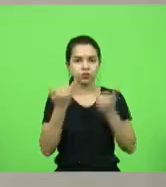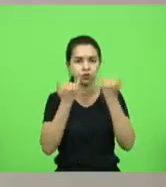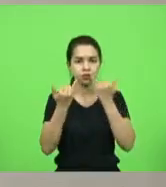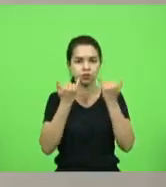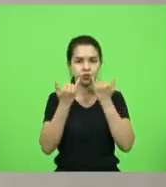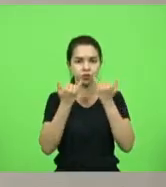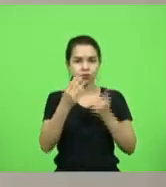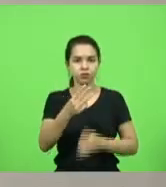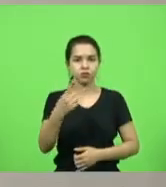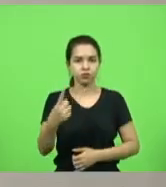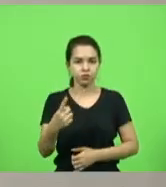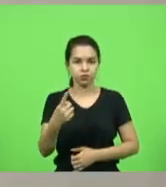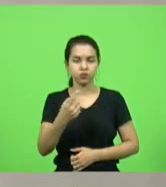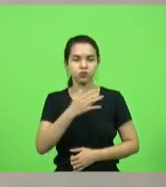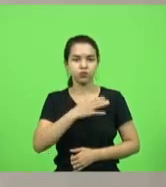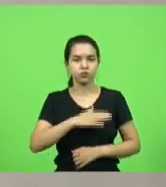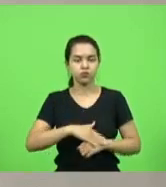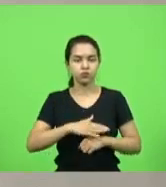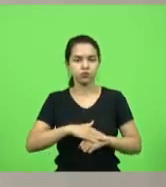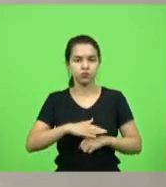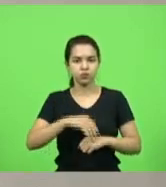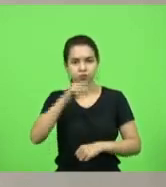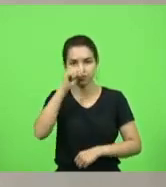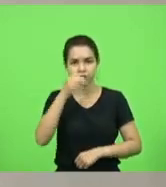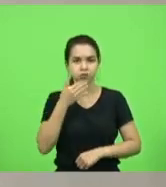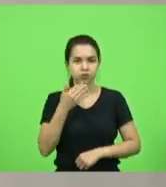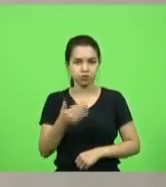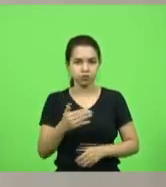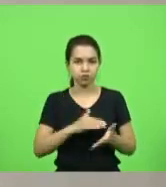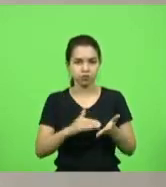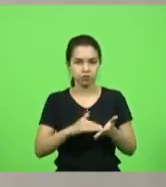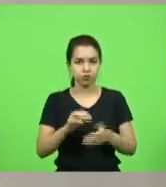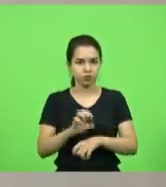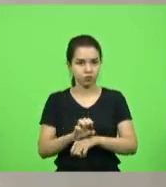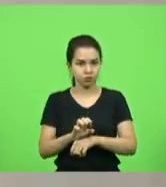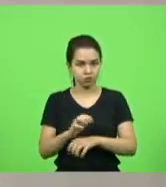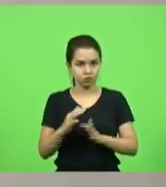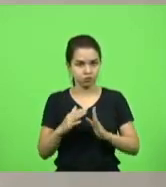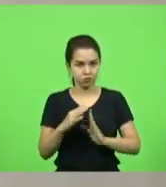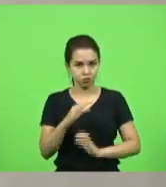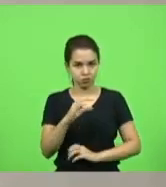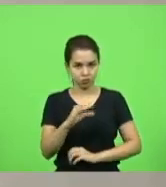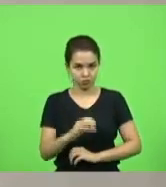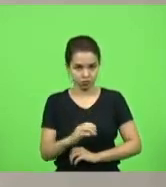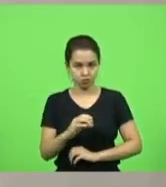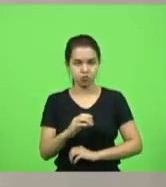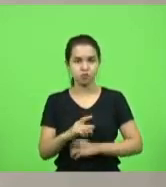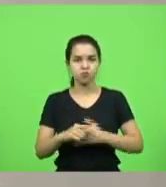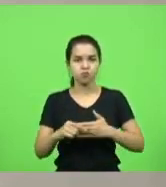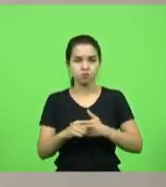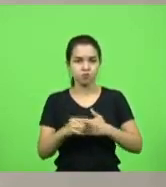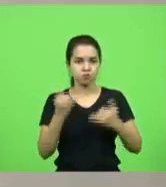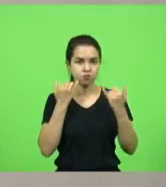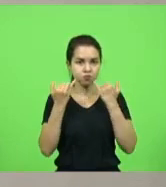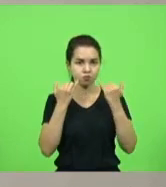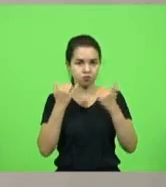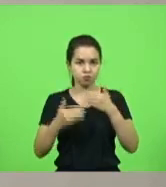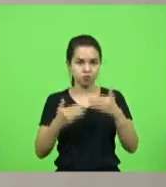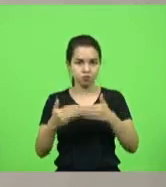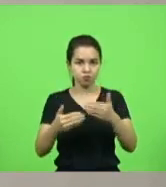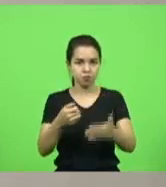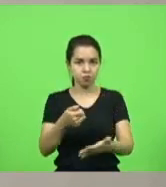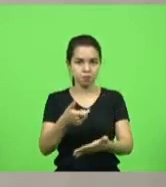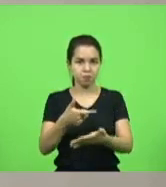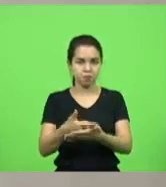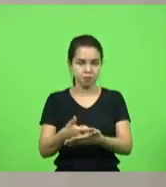Pedido de informação 31, autor deputado João Amin, solicitando ao secretário de Estado da Casa Civil informações acerca do andamento dos trâmites relacionados ao pagamento da